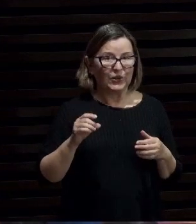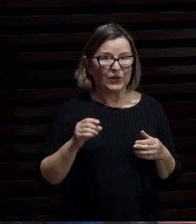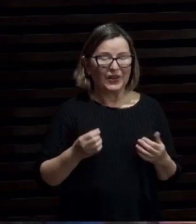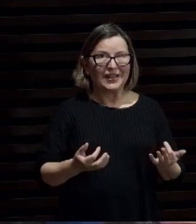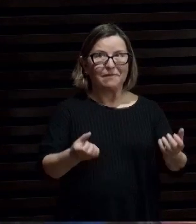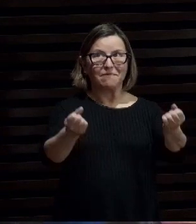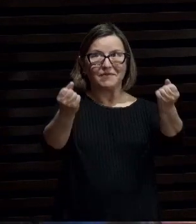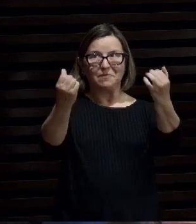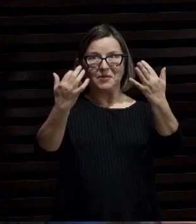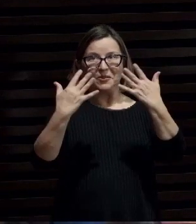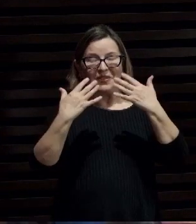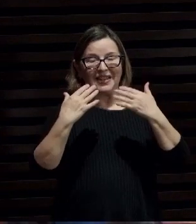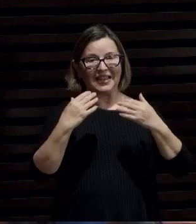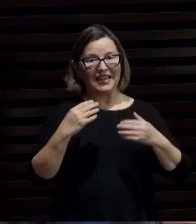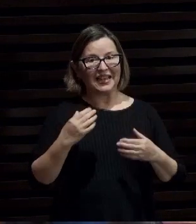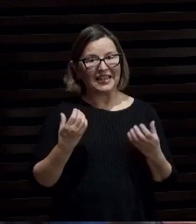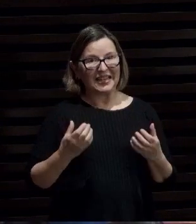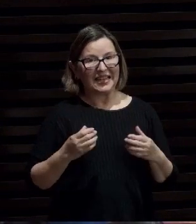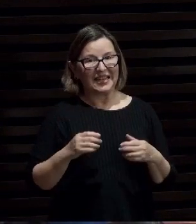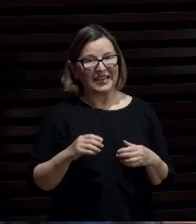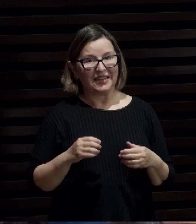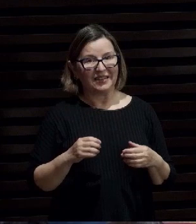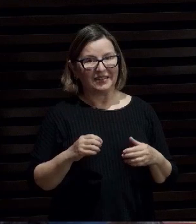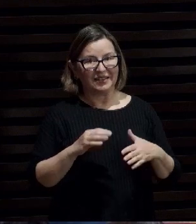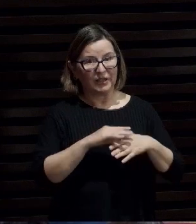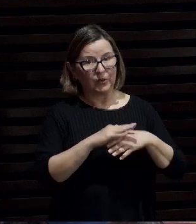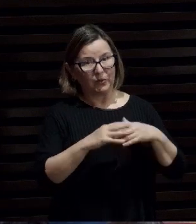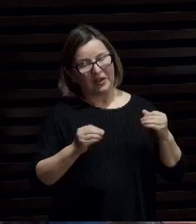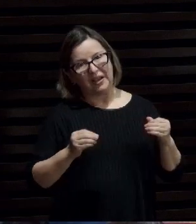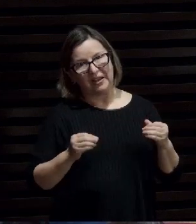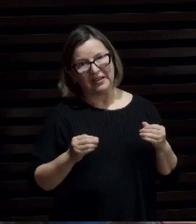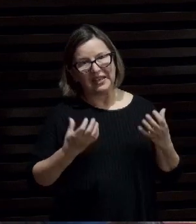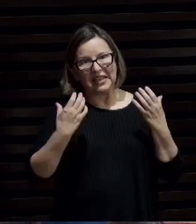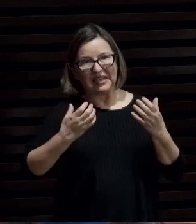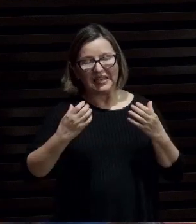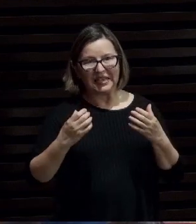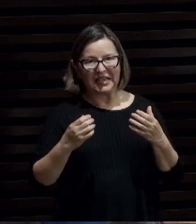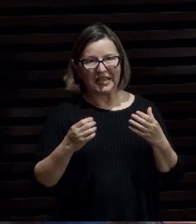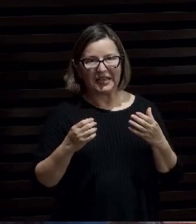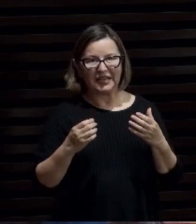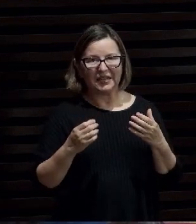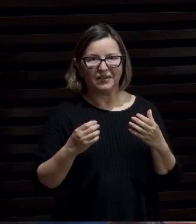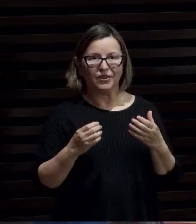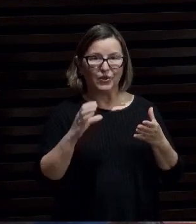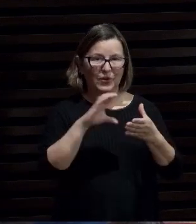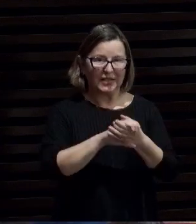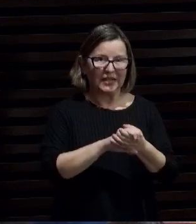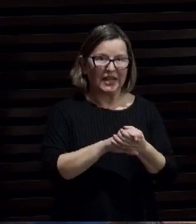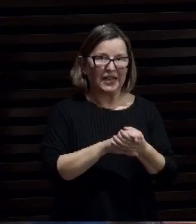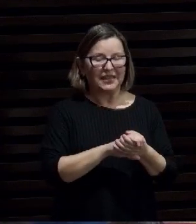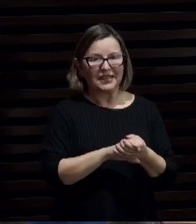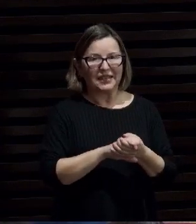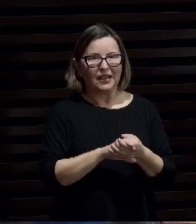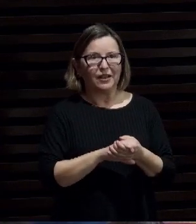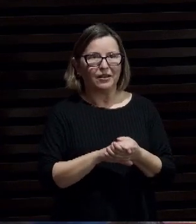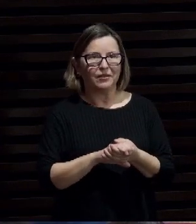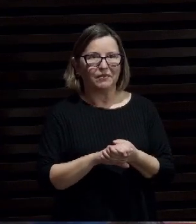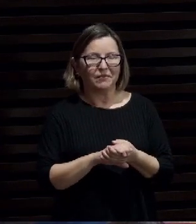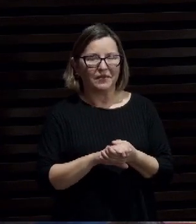curados, porque quer consertar o casamento, porque quer que Jesus traga o meu filho que